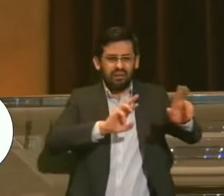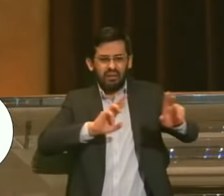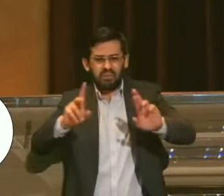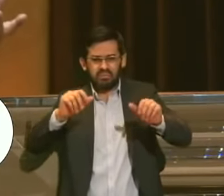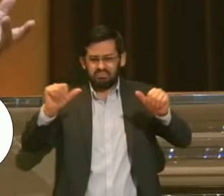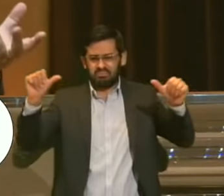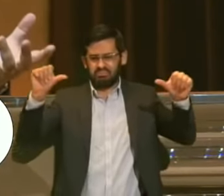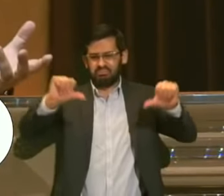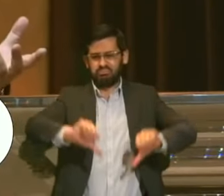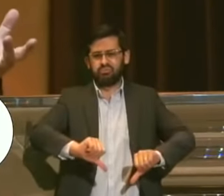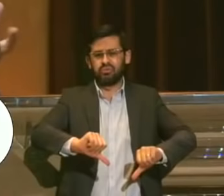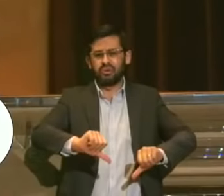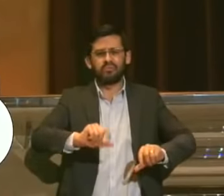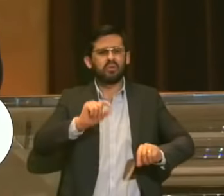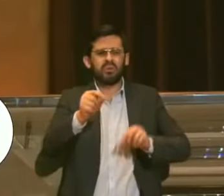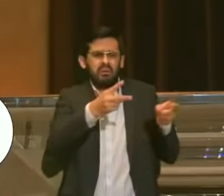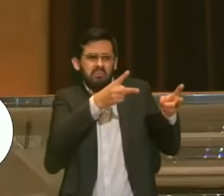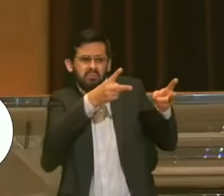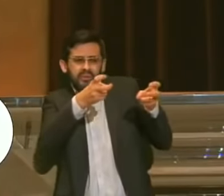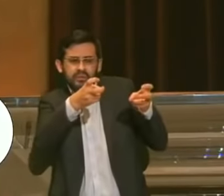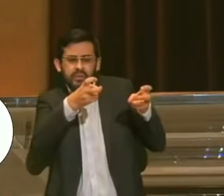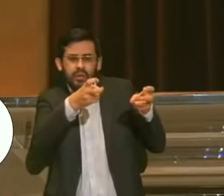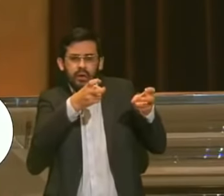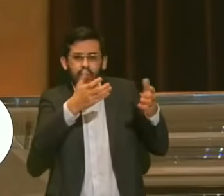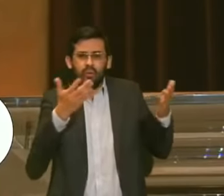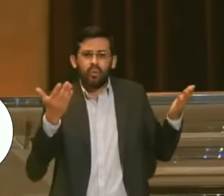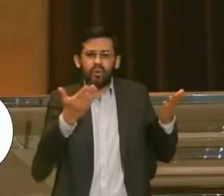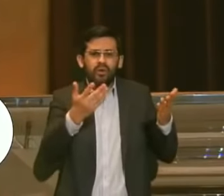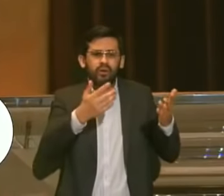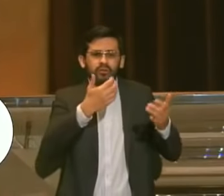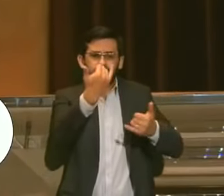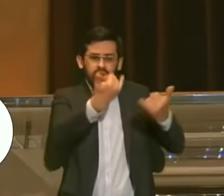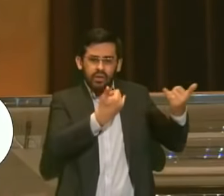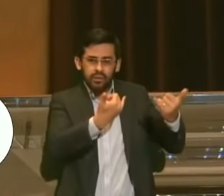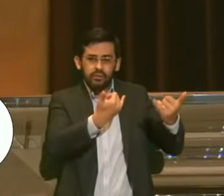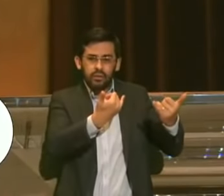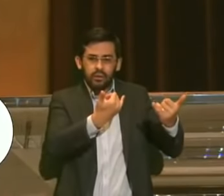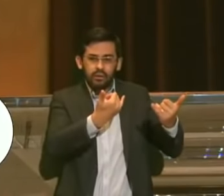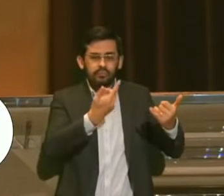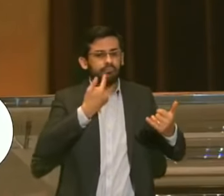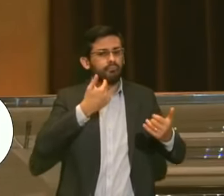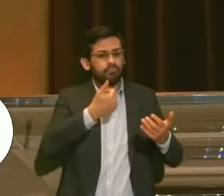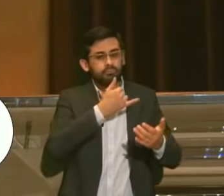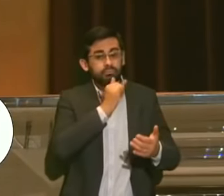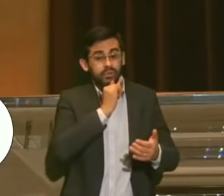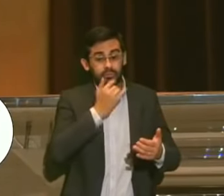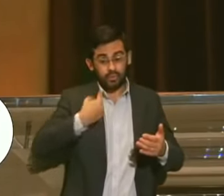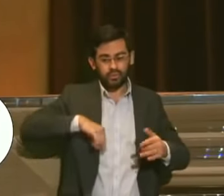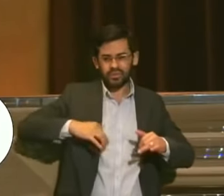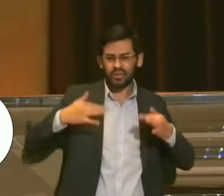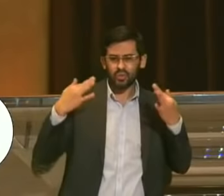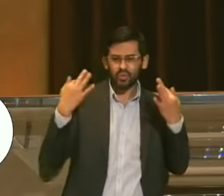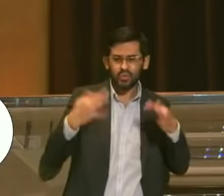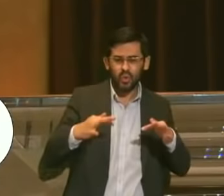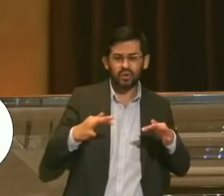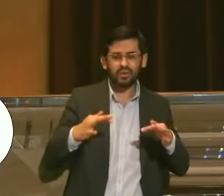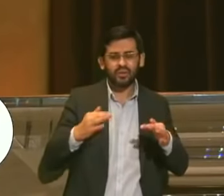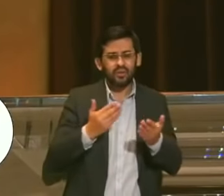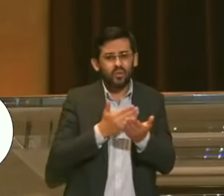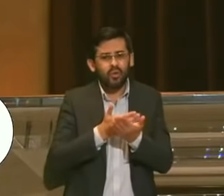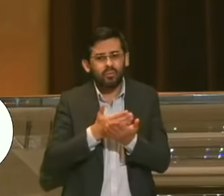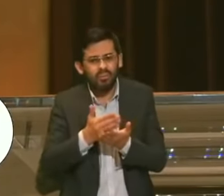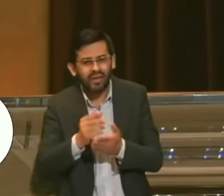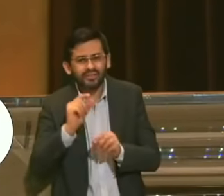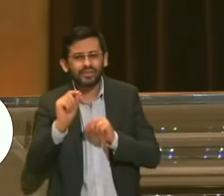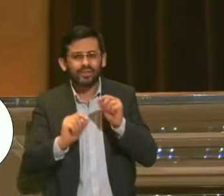diferente. Qual é a perspectiva que está ditando isso para a gente? É a nossa dor. E a nossa dor se torna